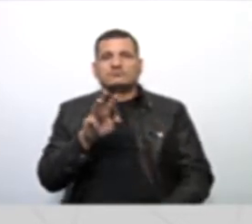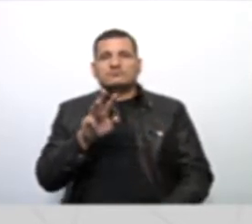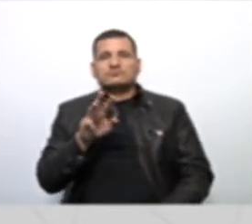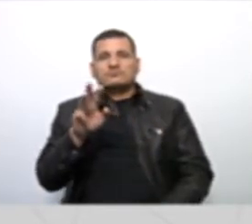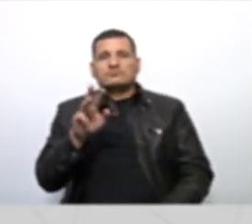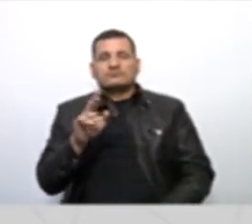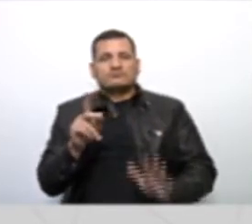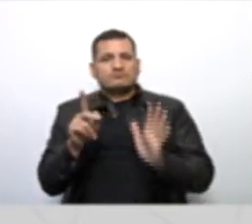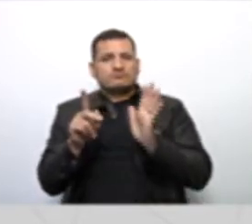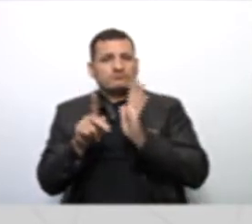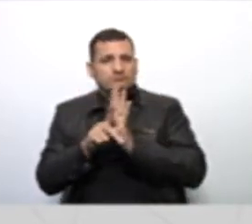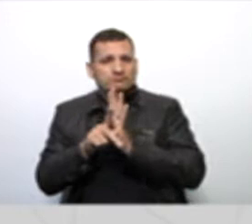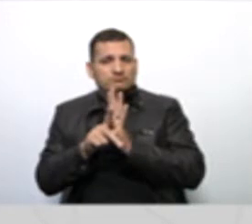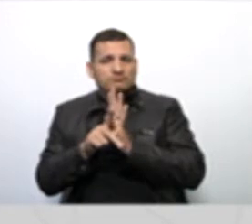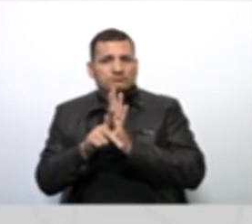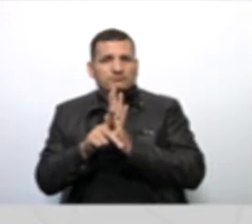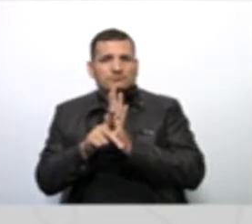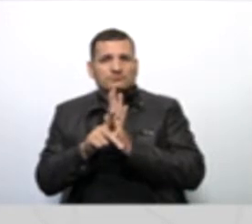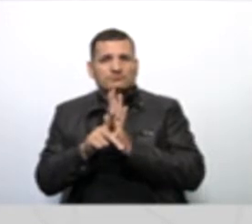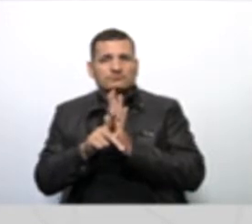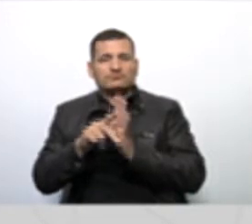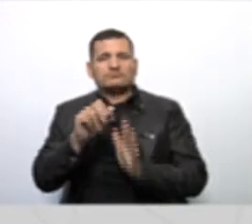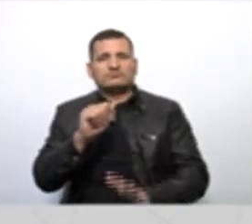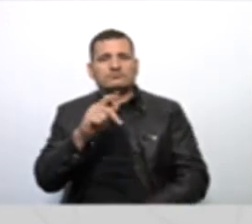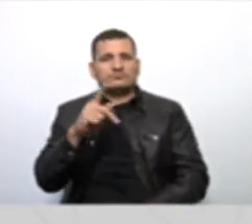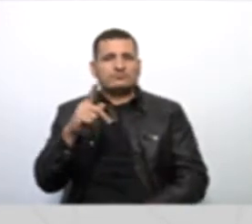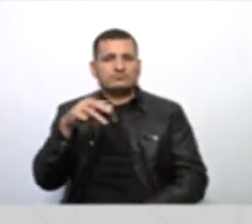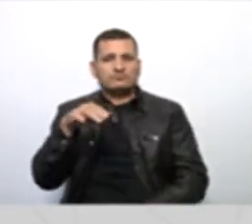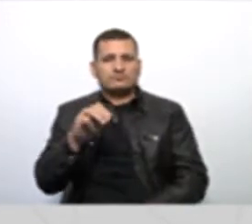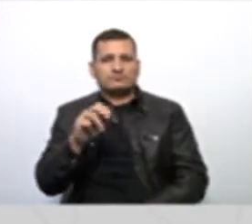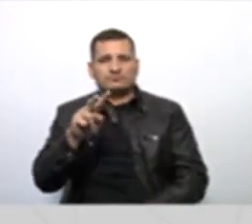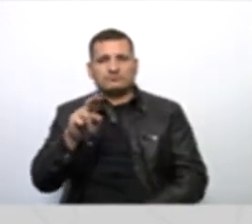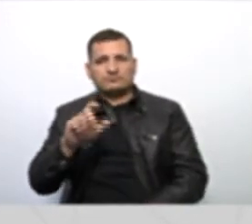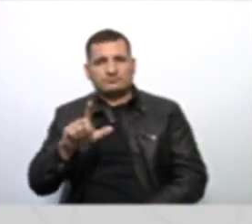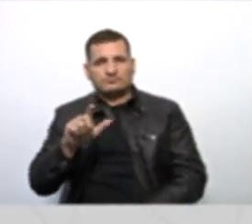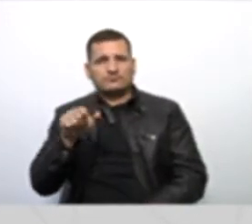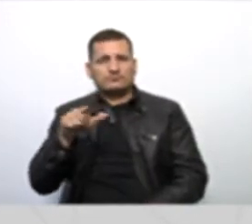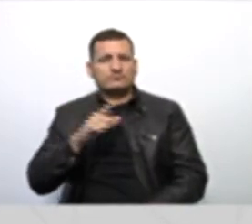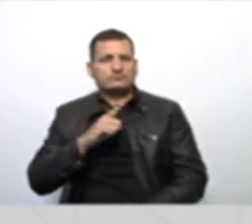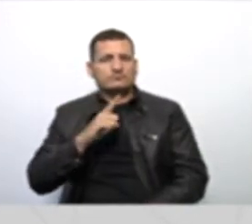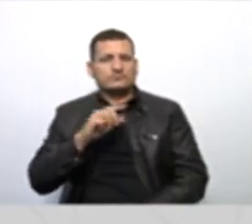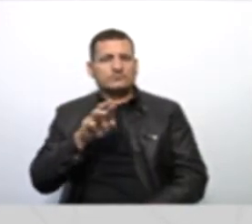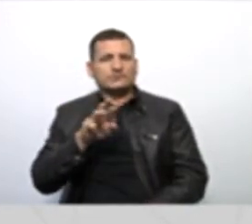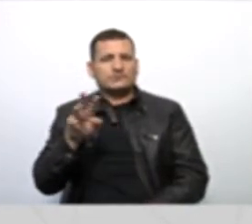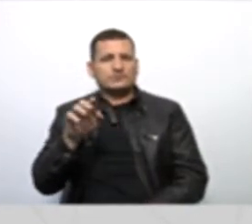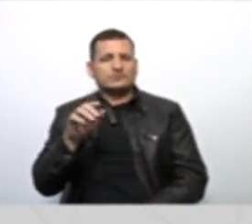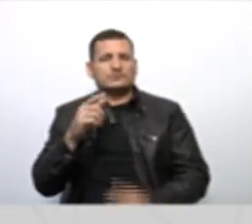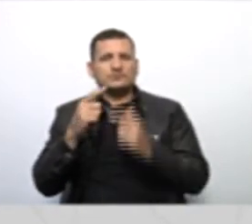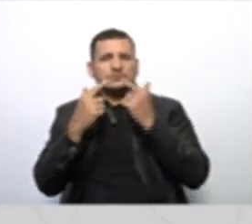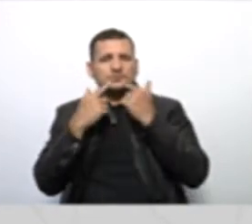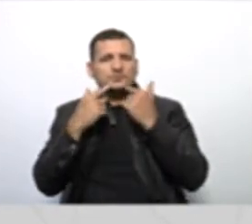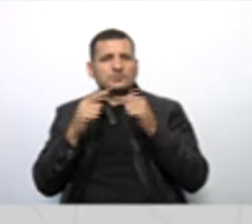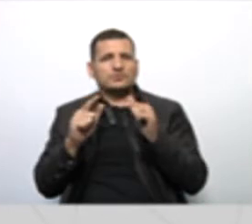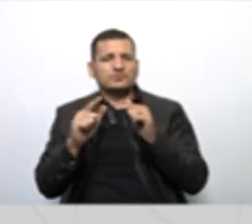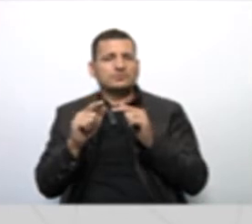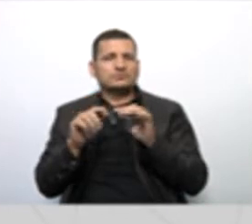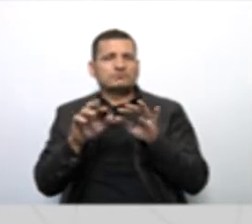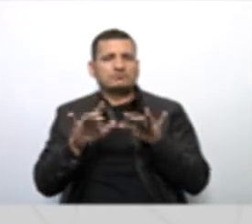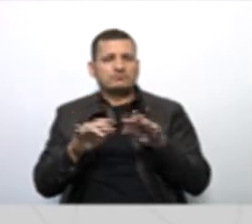para dispositivos móveis. Então, é um site com configuração específica, com a linguagem de